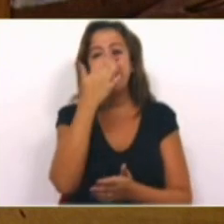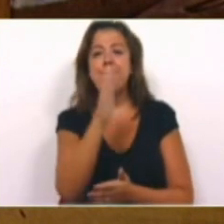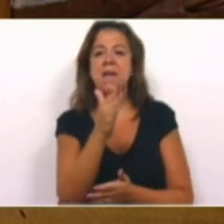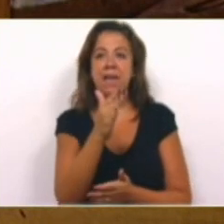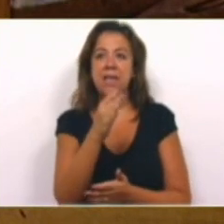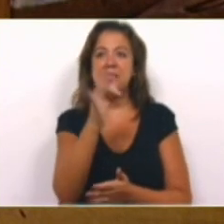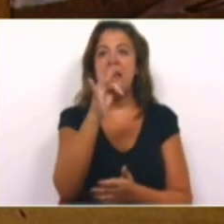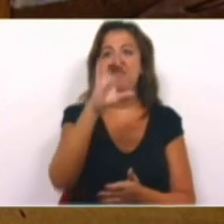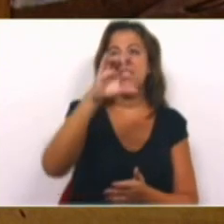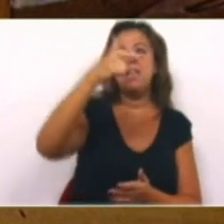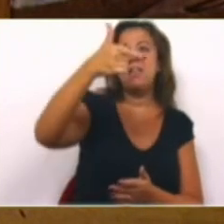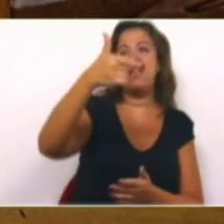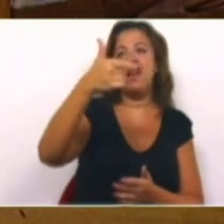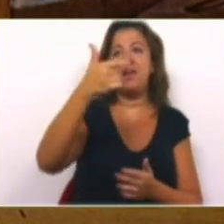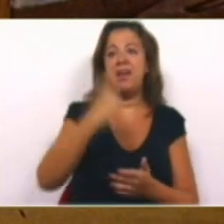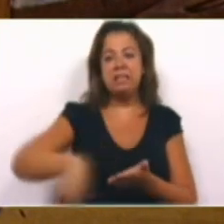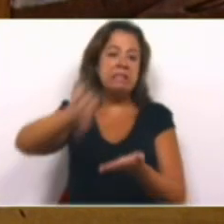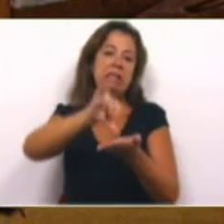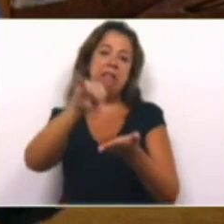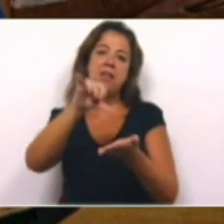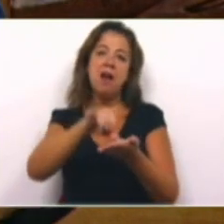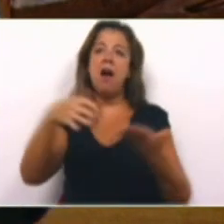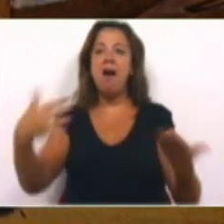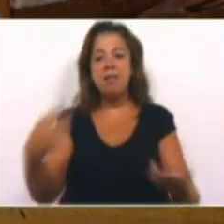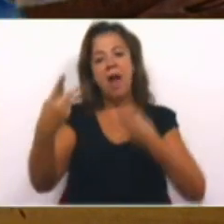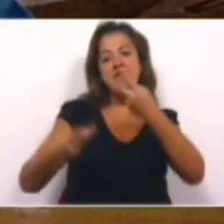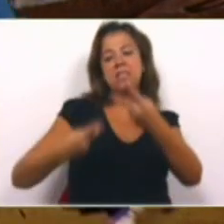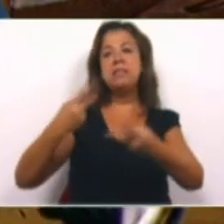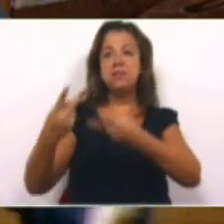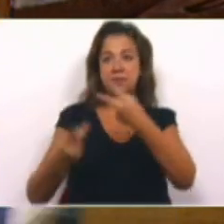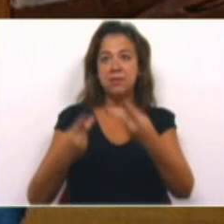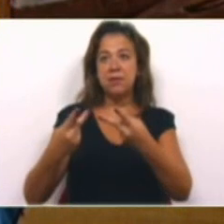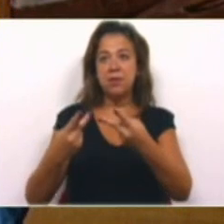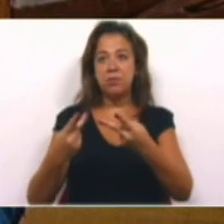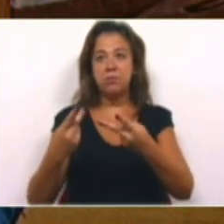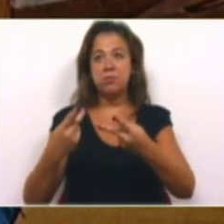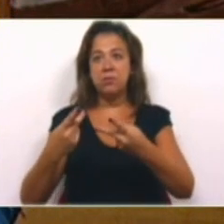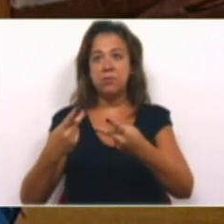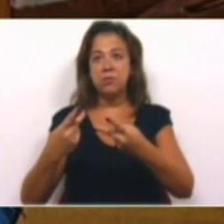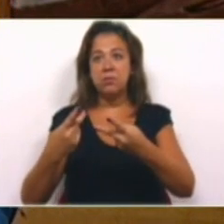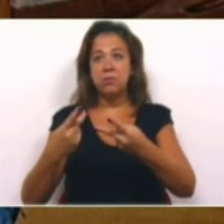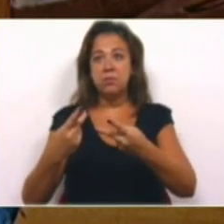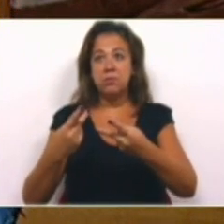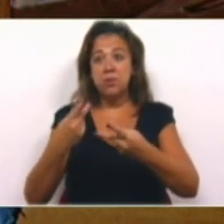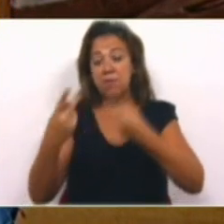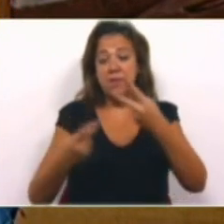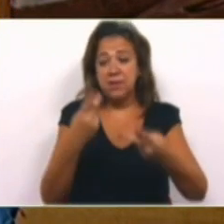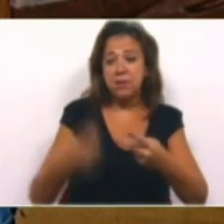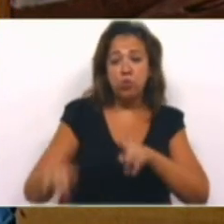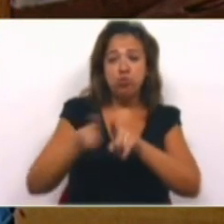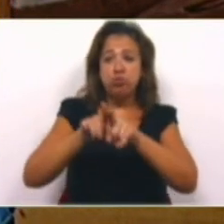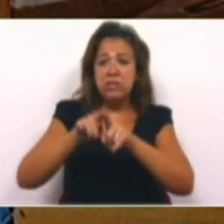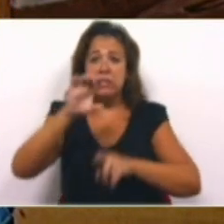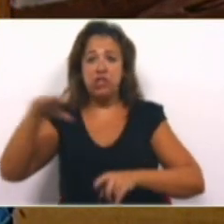colocar a FCT como central na avaliação do desempenho das políticas de